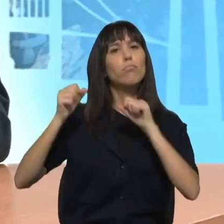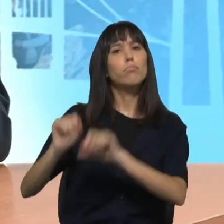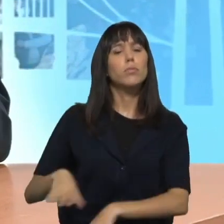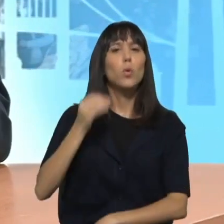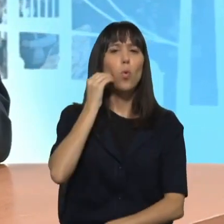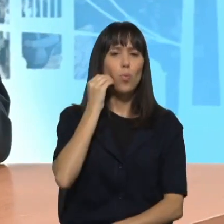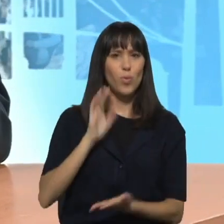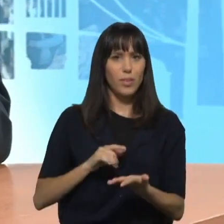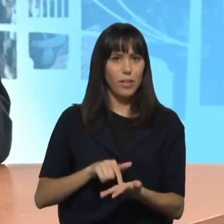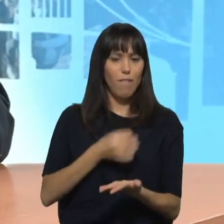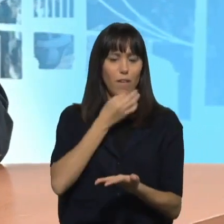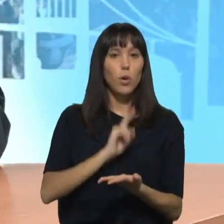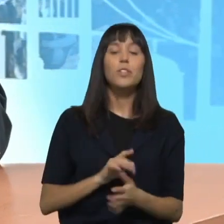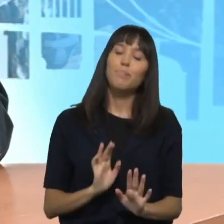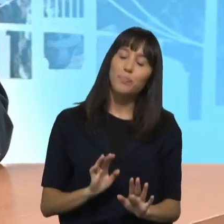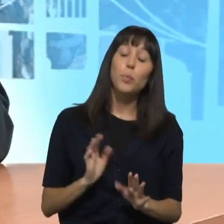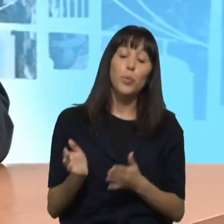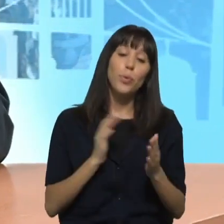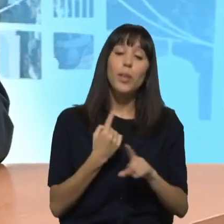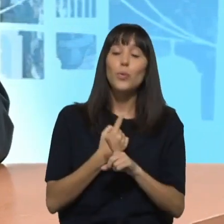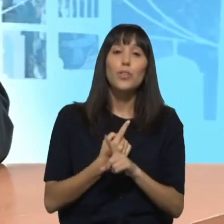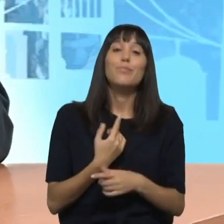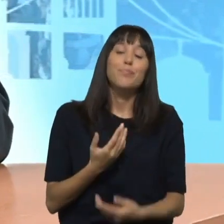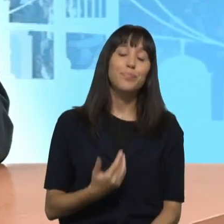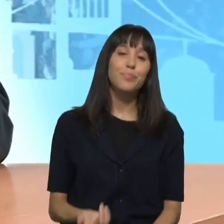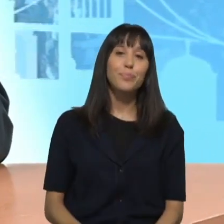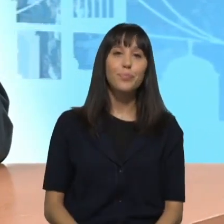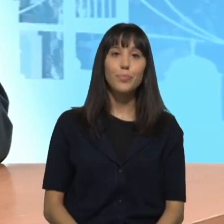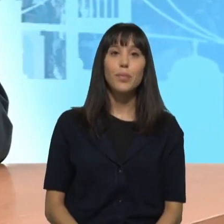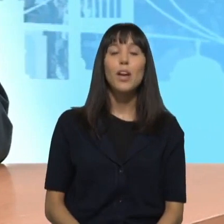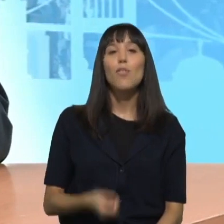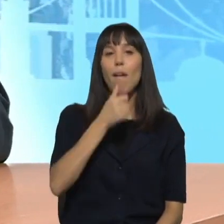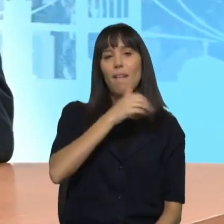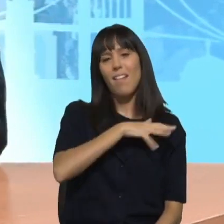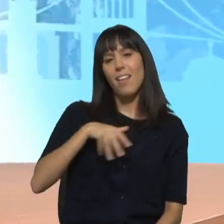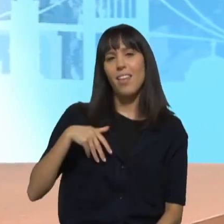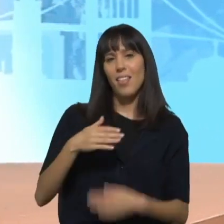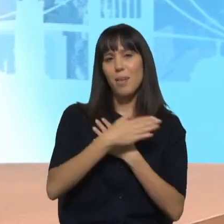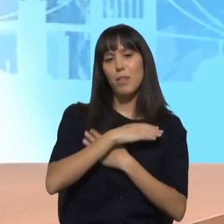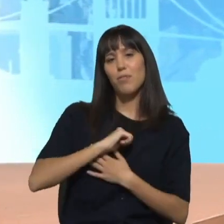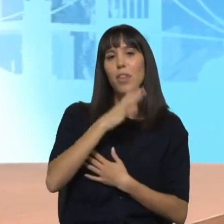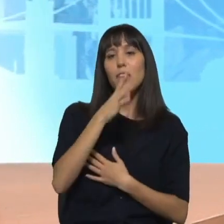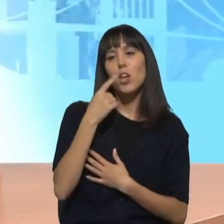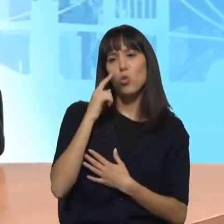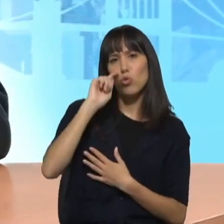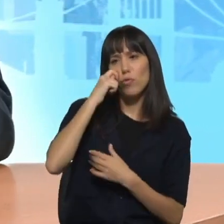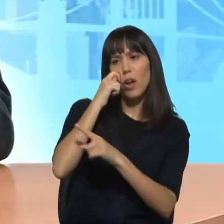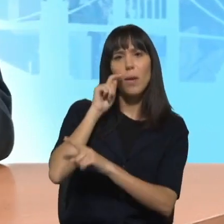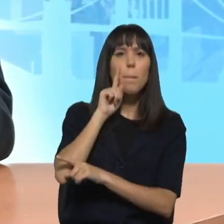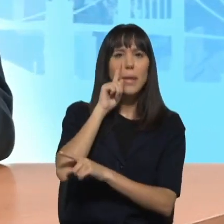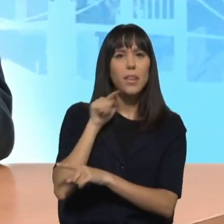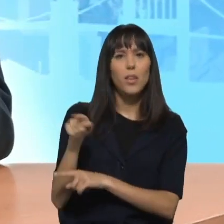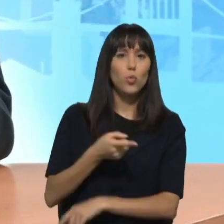lado, isto são tudo conjunturas. Como dizia um cardeal meu amigo, dizia, eu não tenho nenhuma razão para desconfiar que ele minta. Portanto,